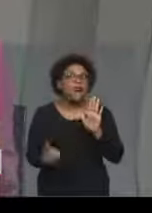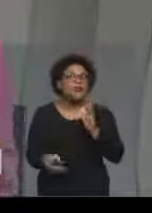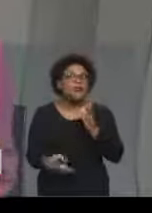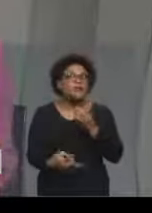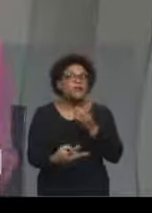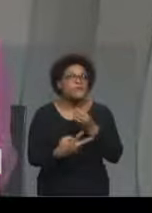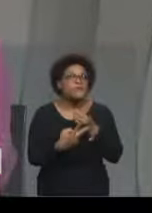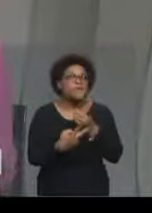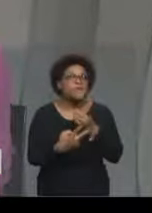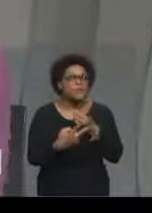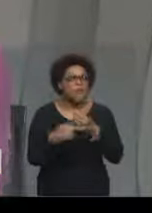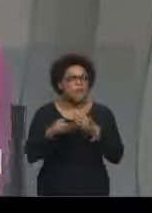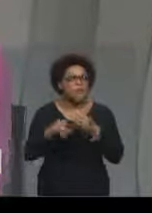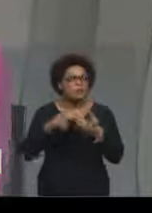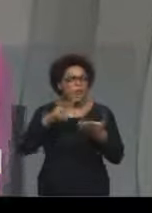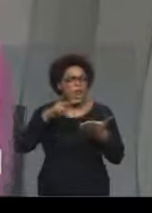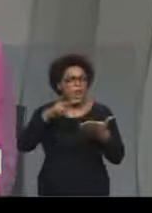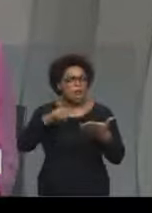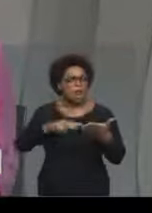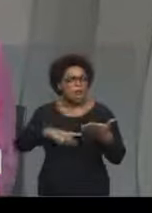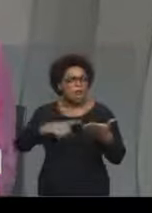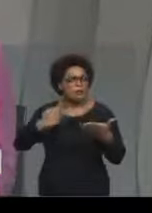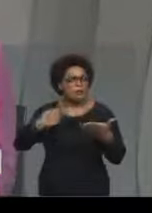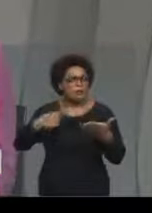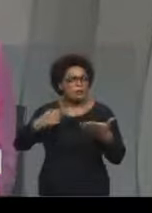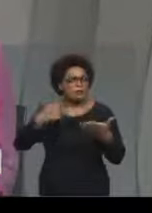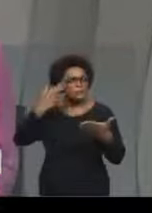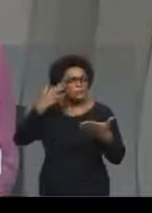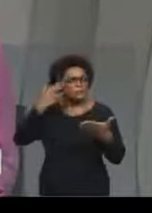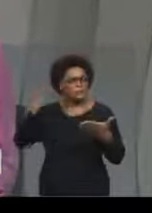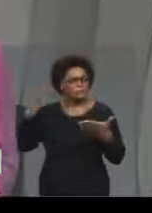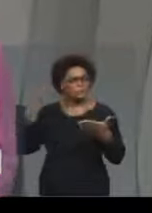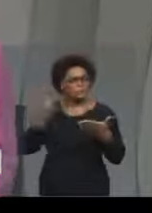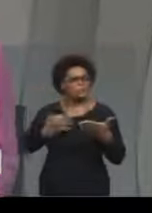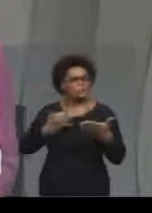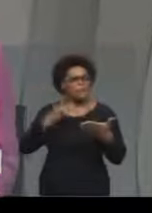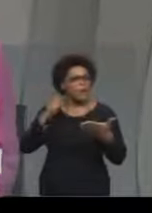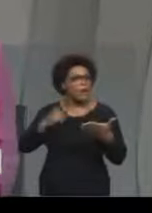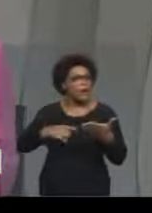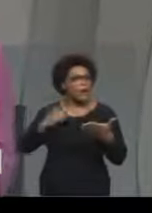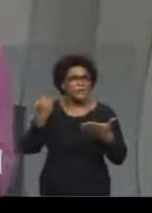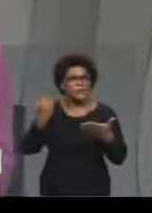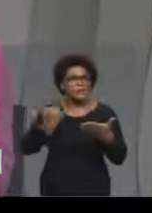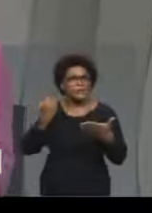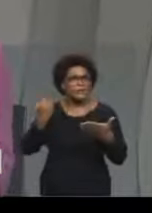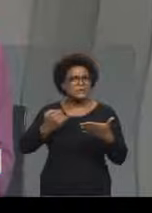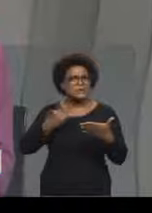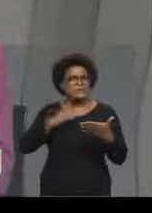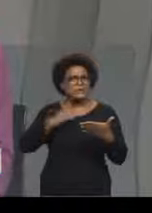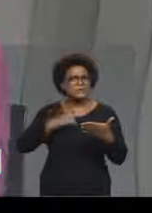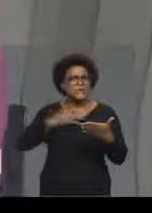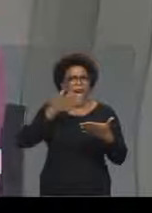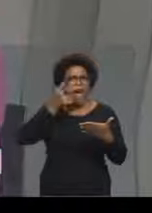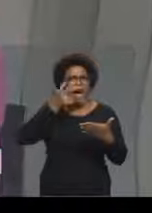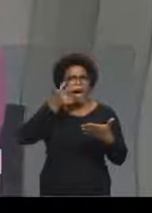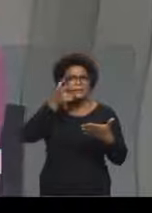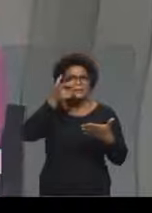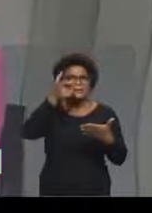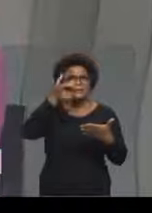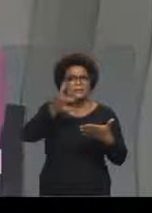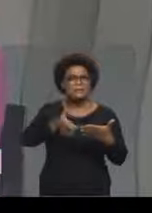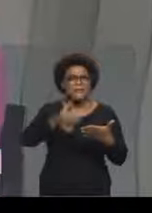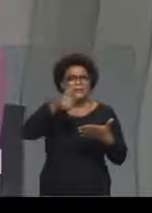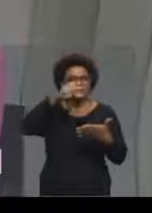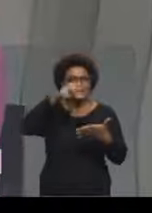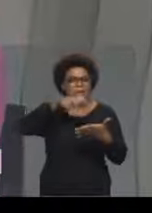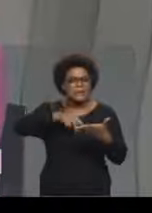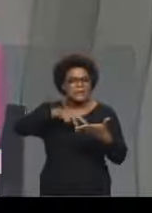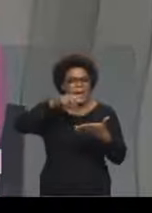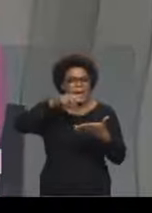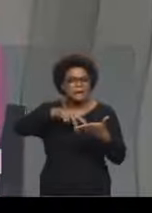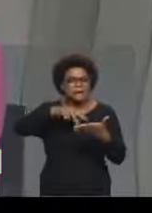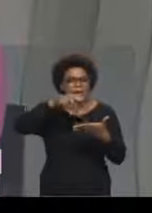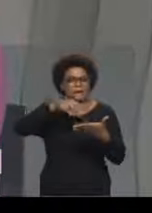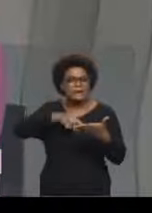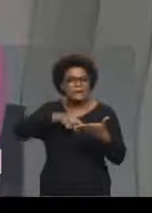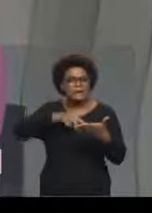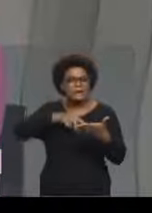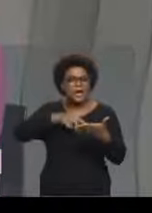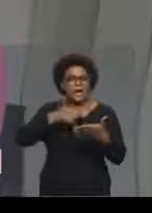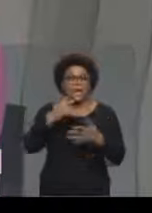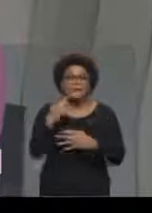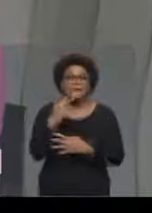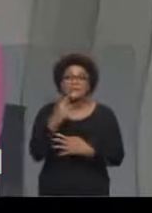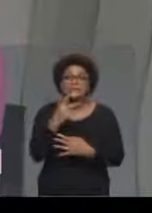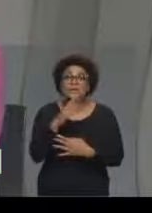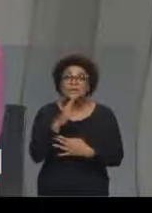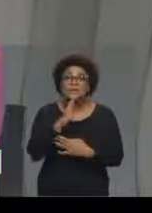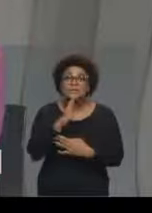linhas. Então, isso é muito importante, é muita atenção e muita leitura. E o importante também é o conhecimento prévio. né,